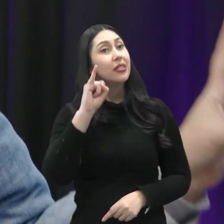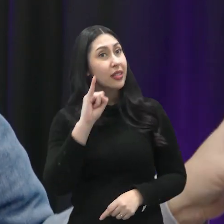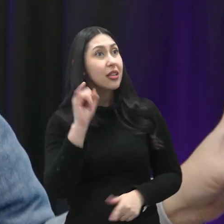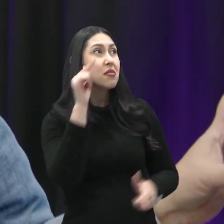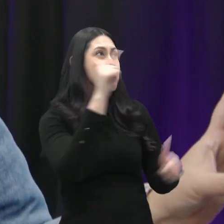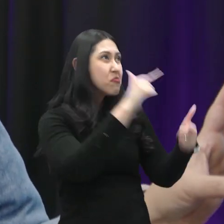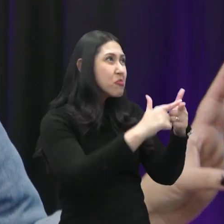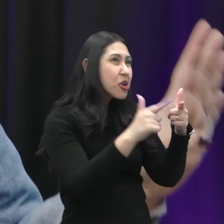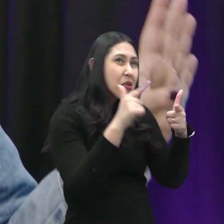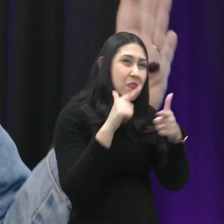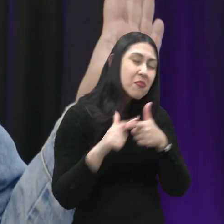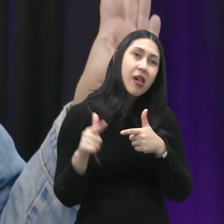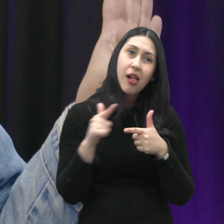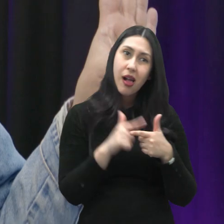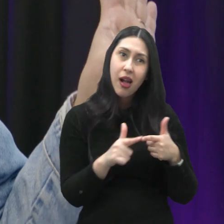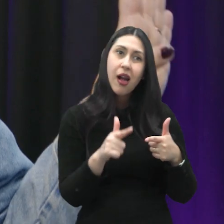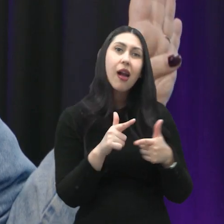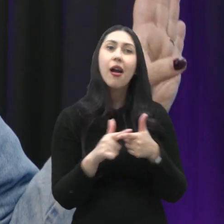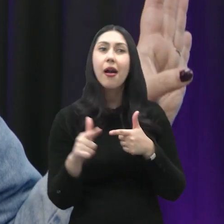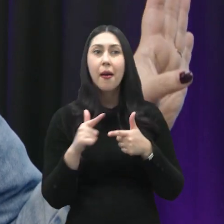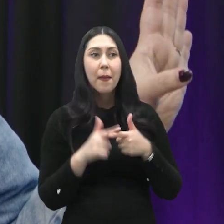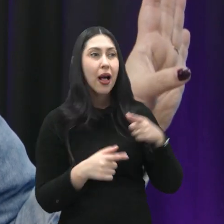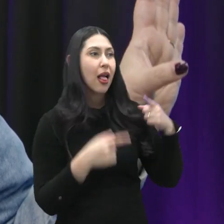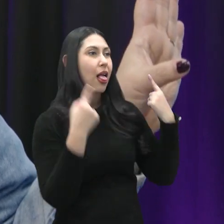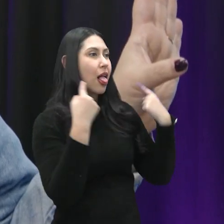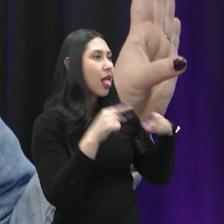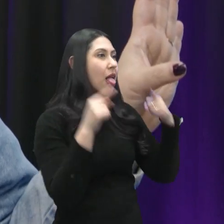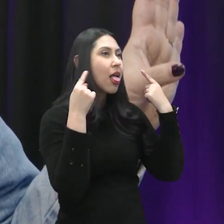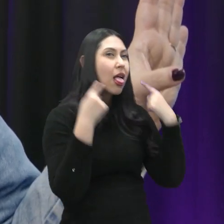essa crítica, se está havendo toda